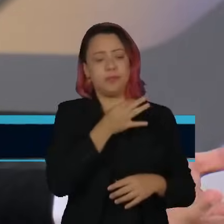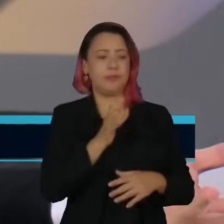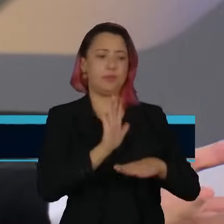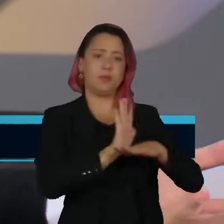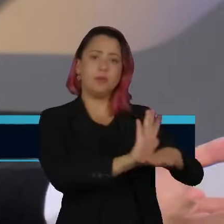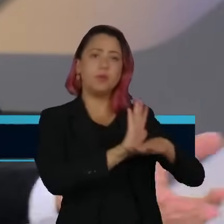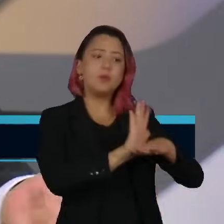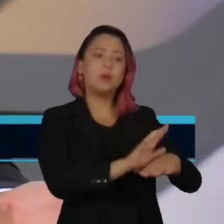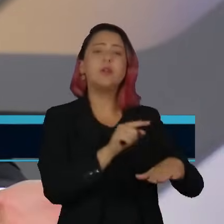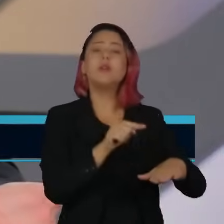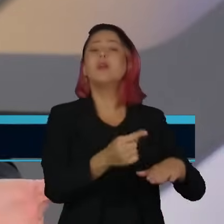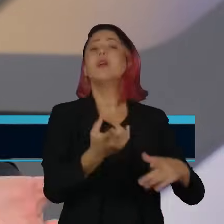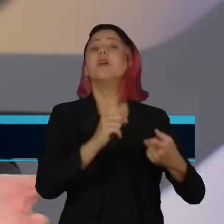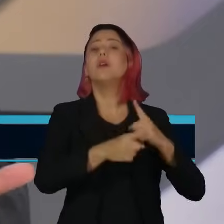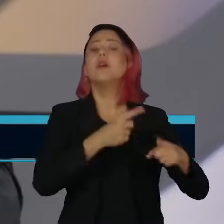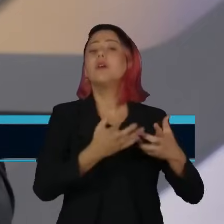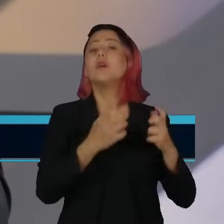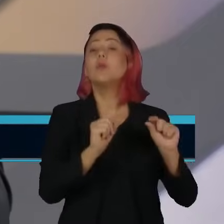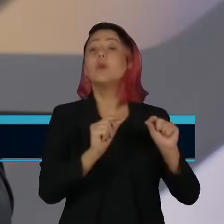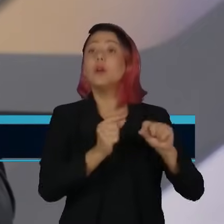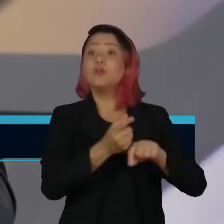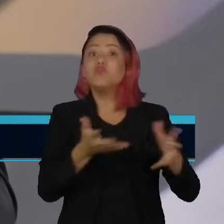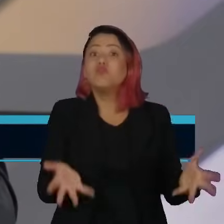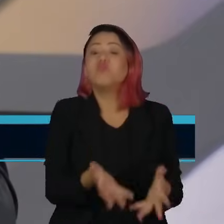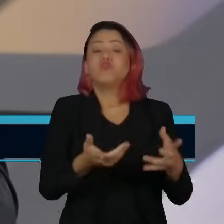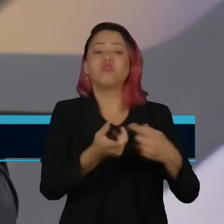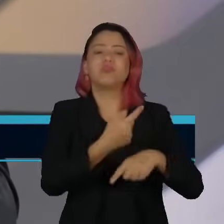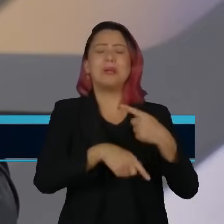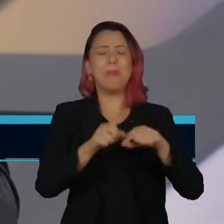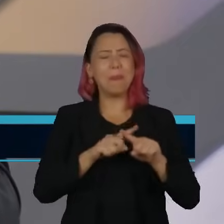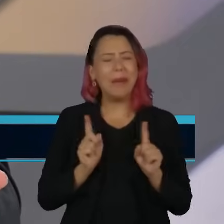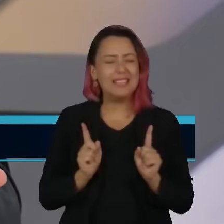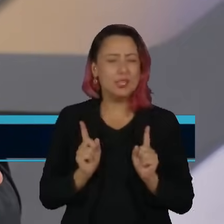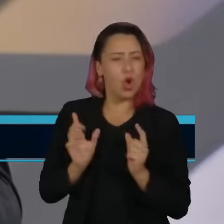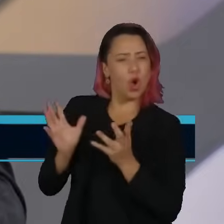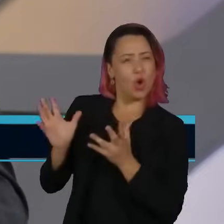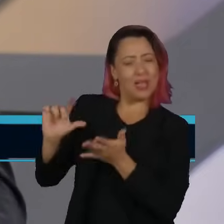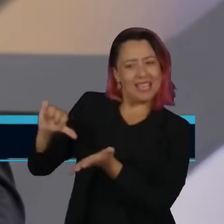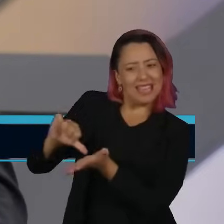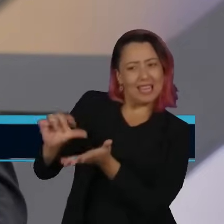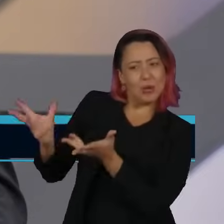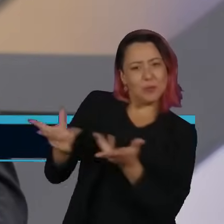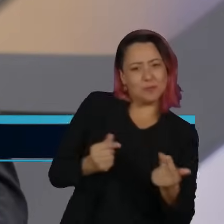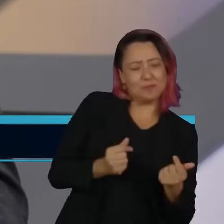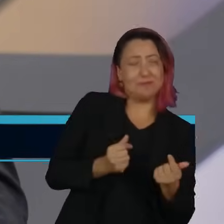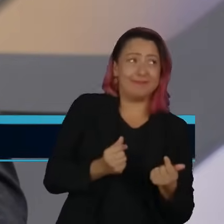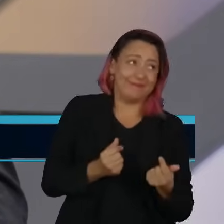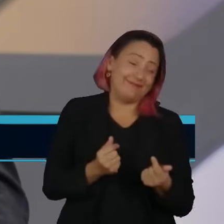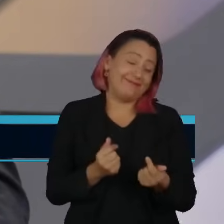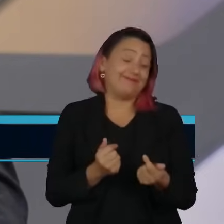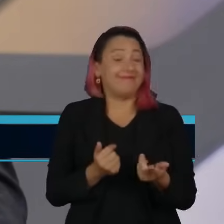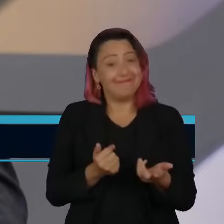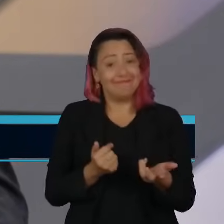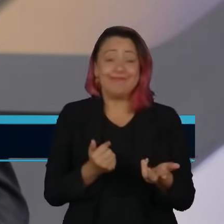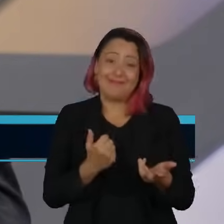esses países. Agora, a partir do momento que se convida o Irã, fica realmente complicado. Dá para entender a decisão do Milei.